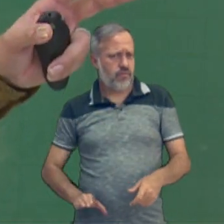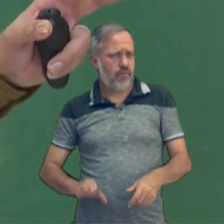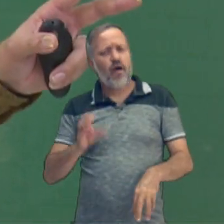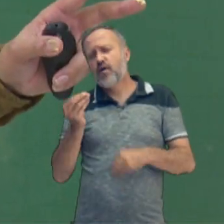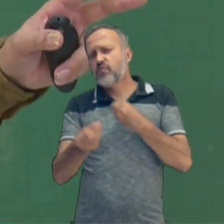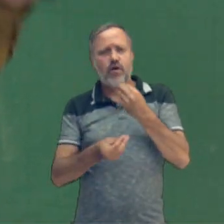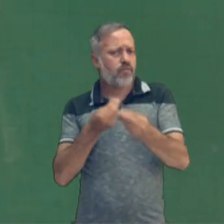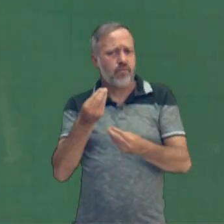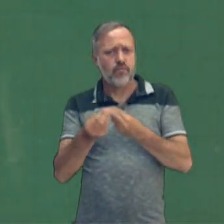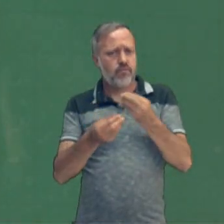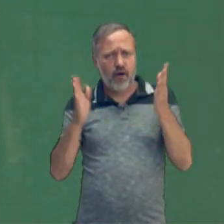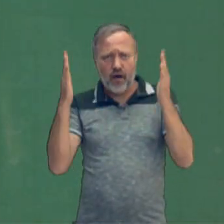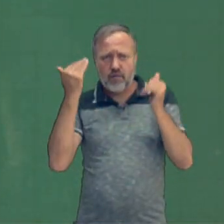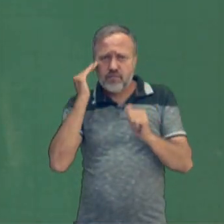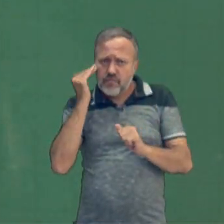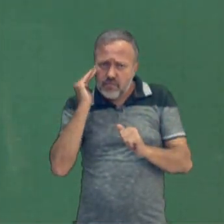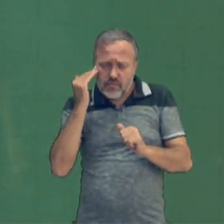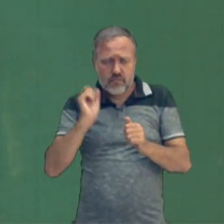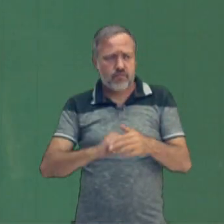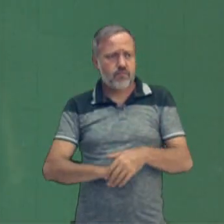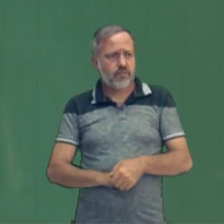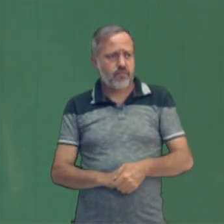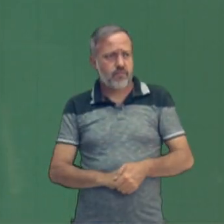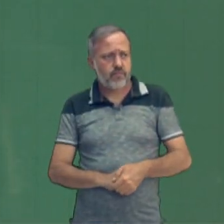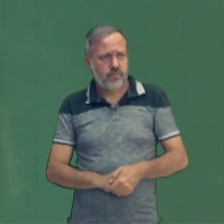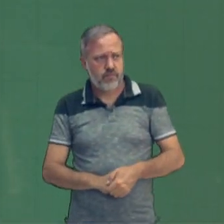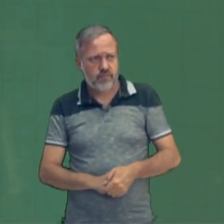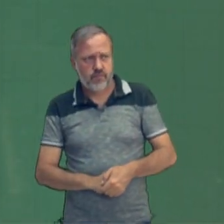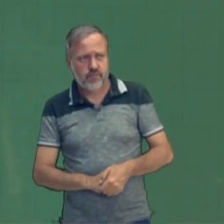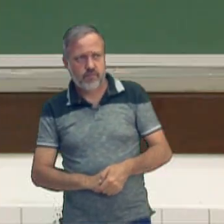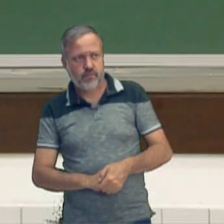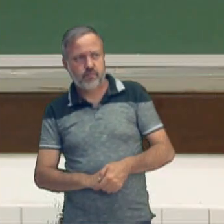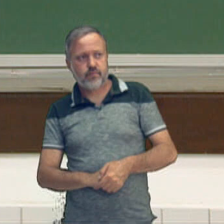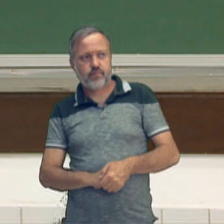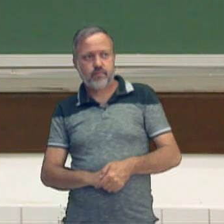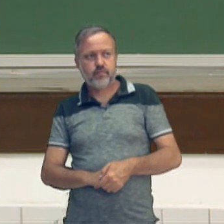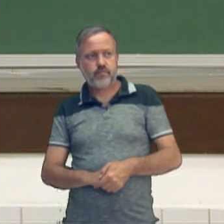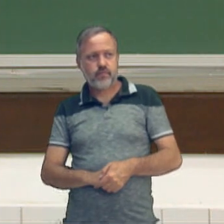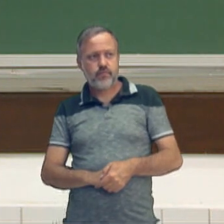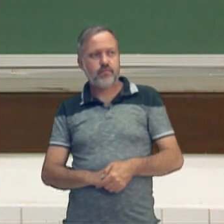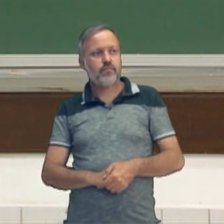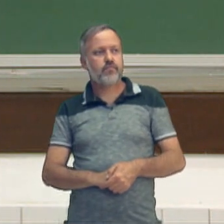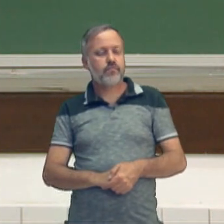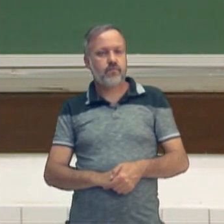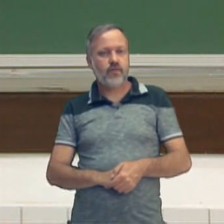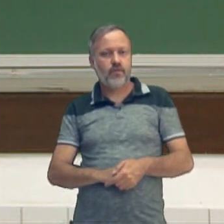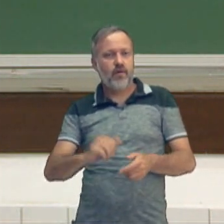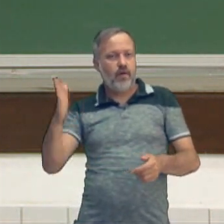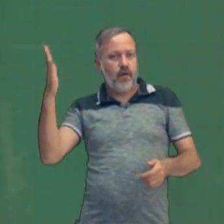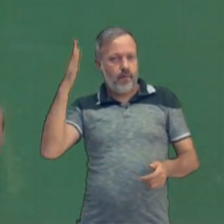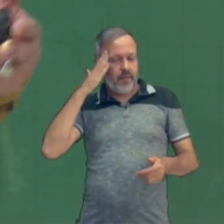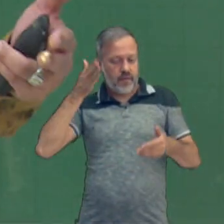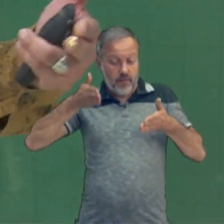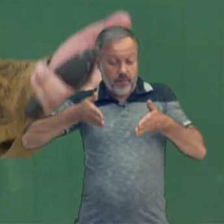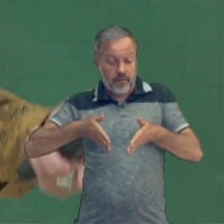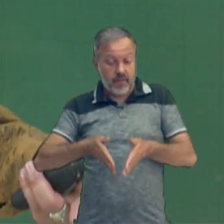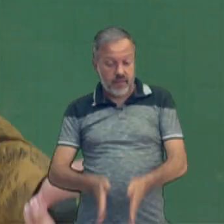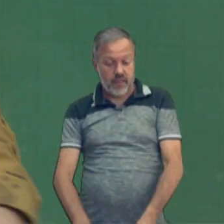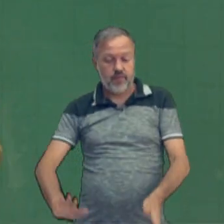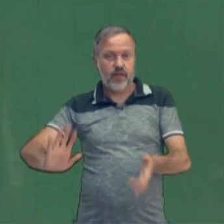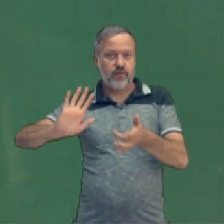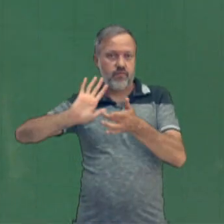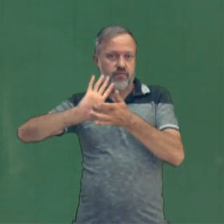isso funciona? Muito bem. Vamos pensar aqui o nascimento de Cristo como um ano zero para a